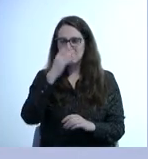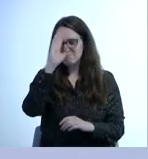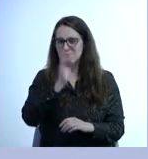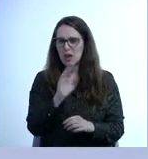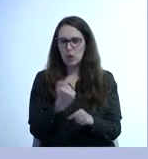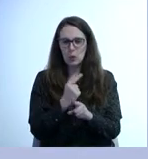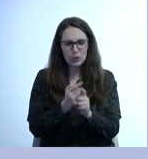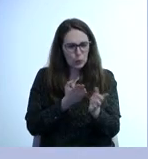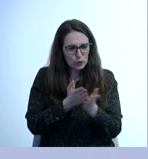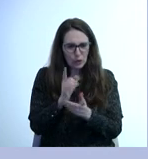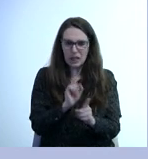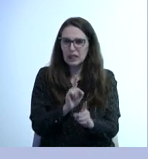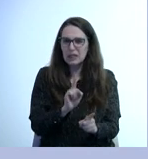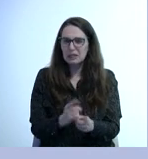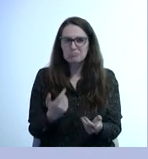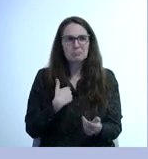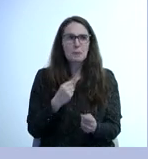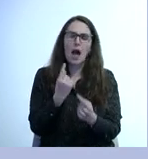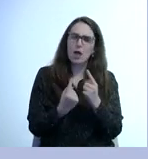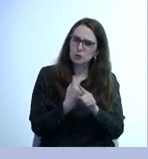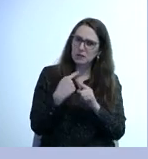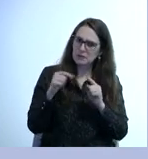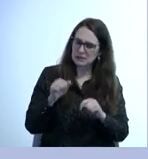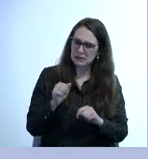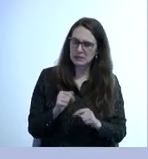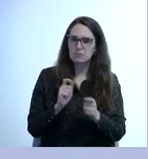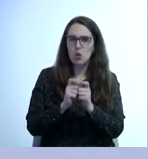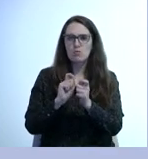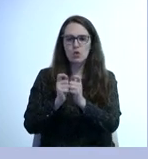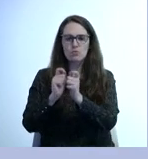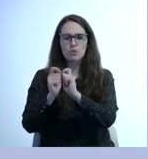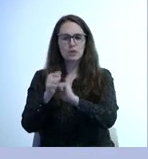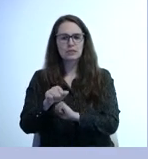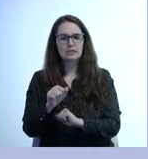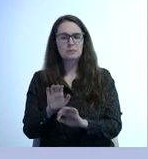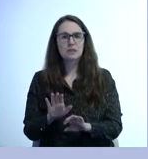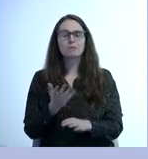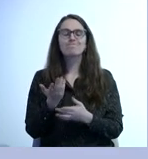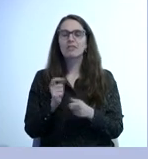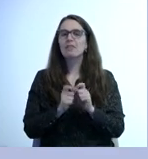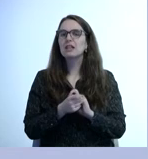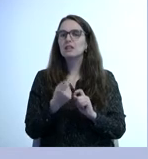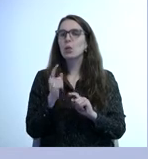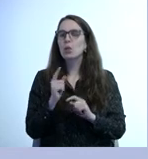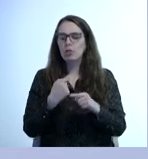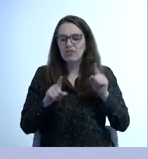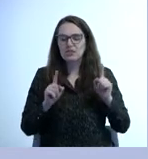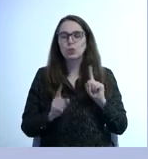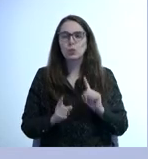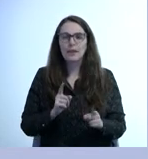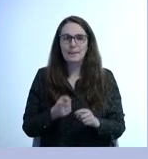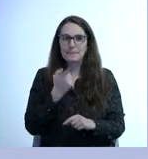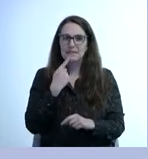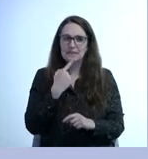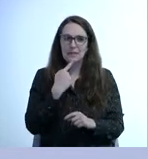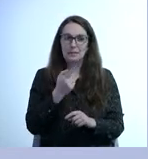se mantêm, ou pelo menos com algumas diferenças, não é? E as diferenças são... Aqui percebe-se que é uma